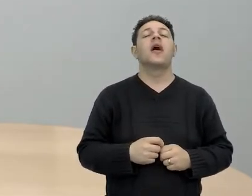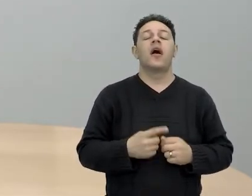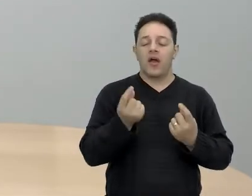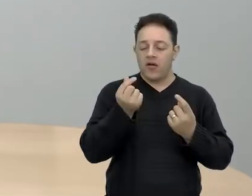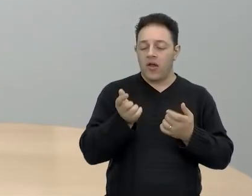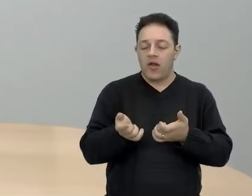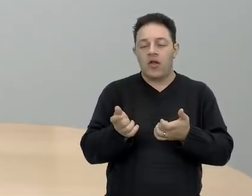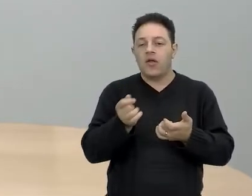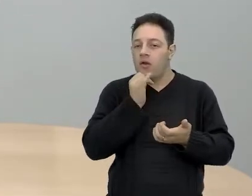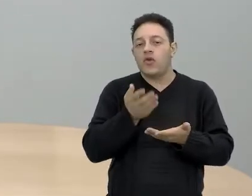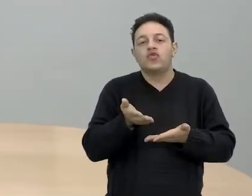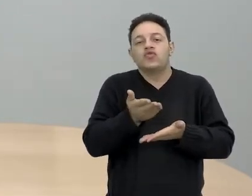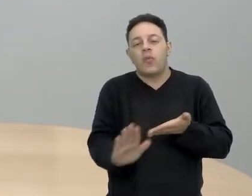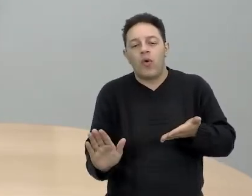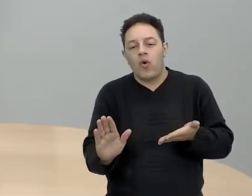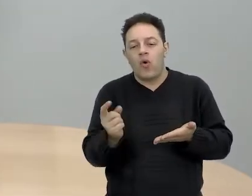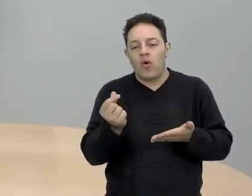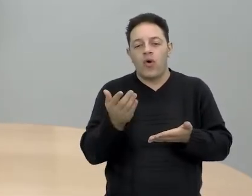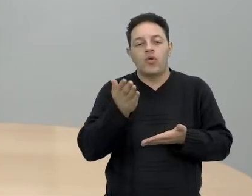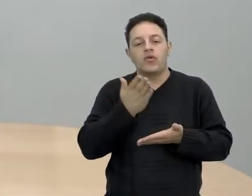do valor,